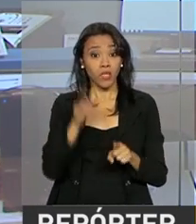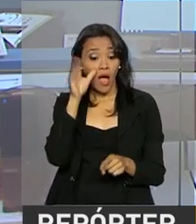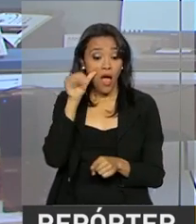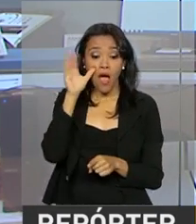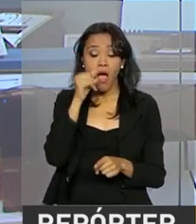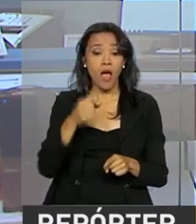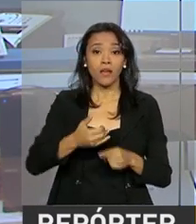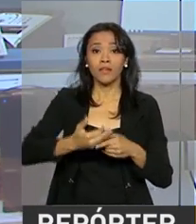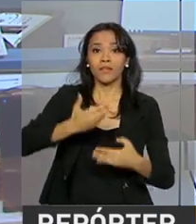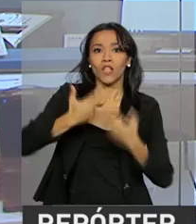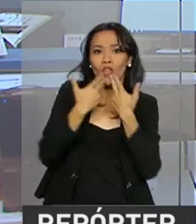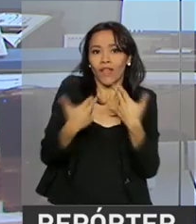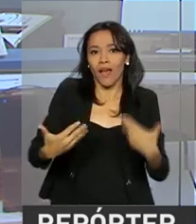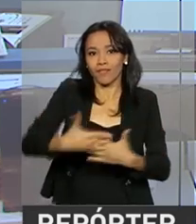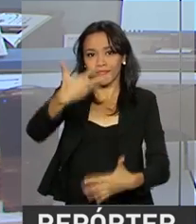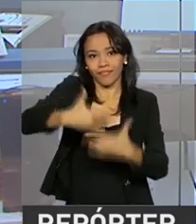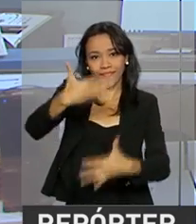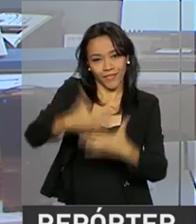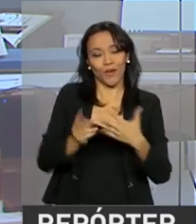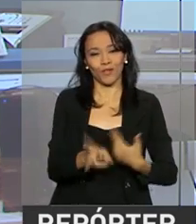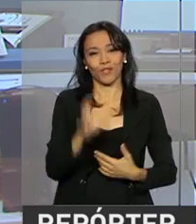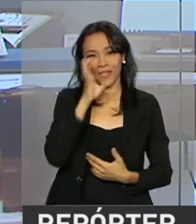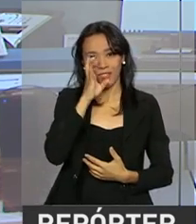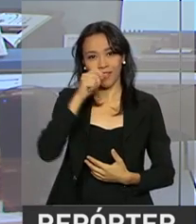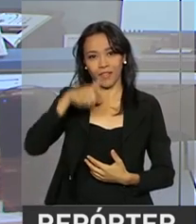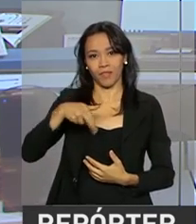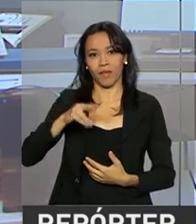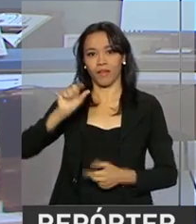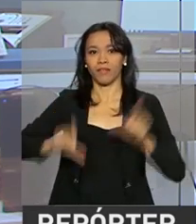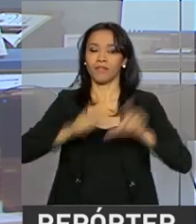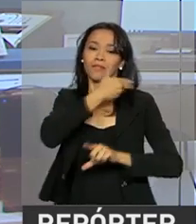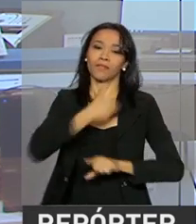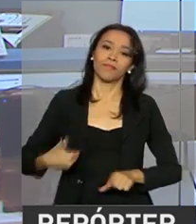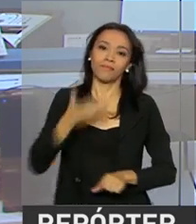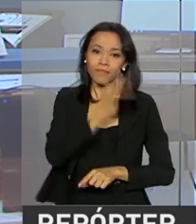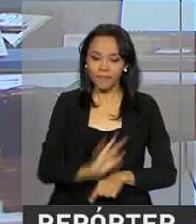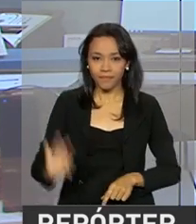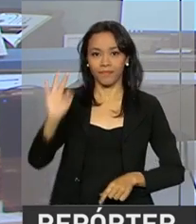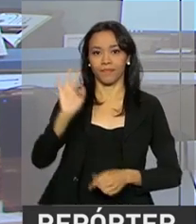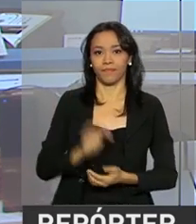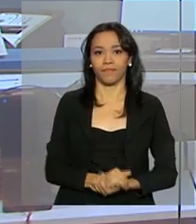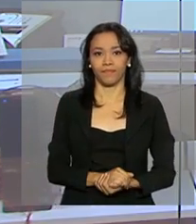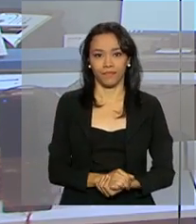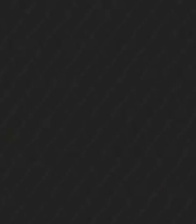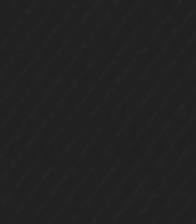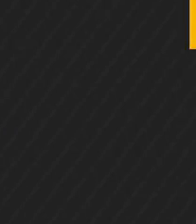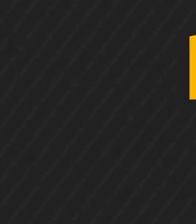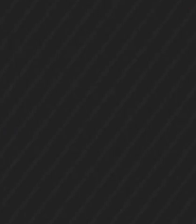novidades em nossas redes sociais. Continue com a gente aqui na NBR, a TV do Governo Federal.